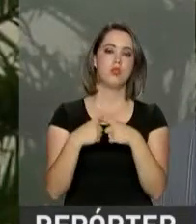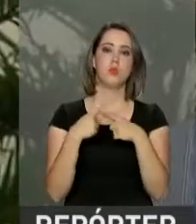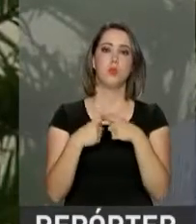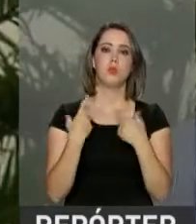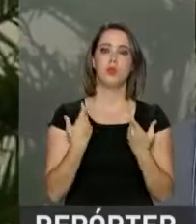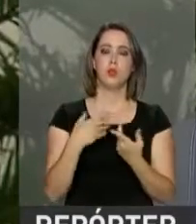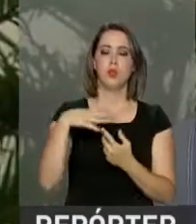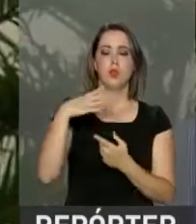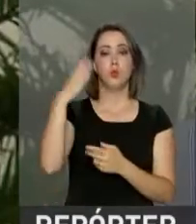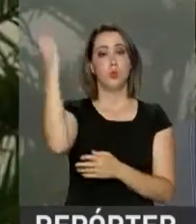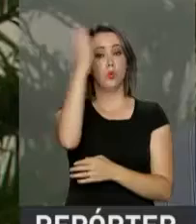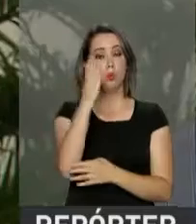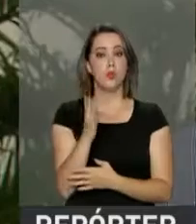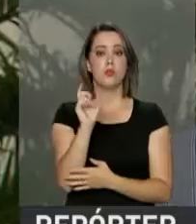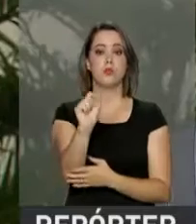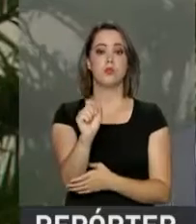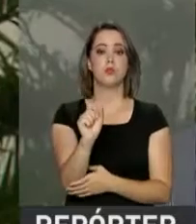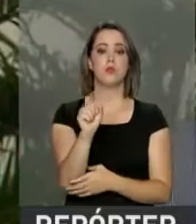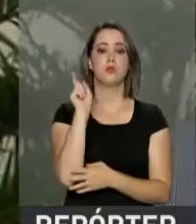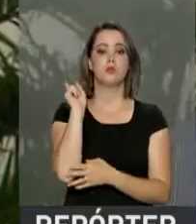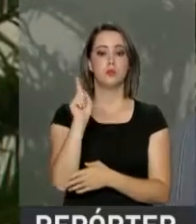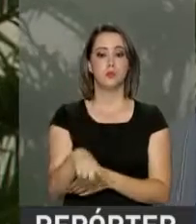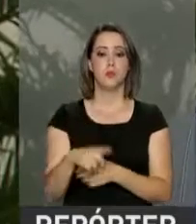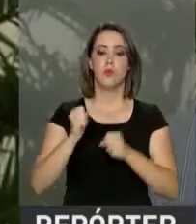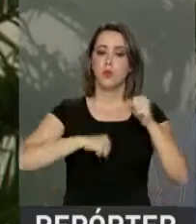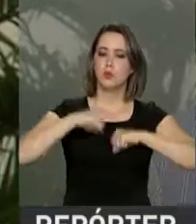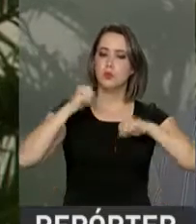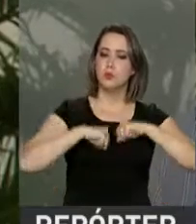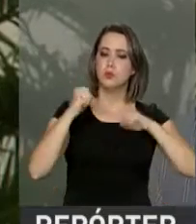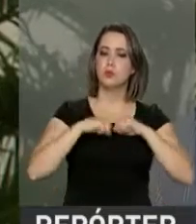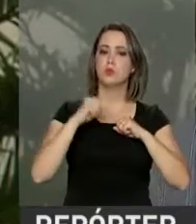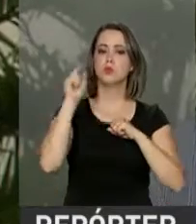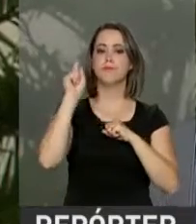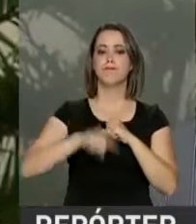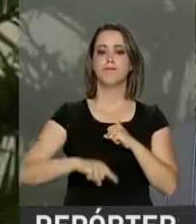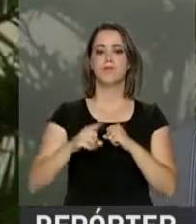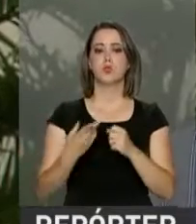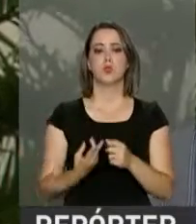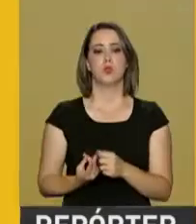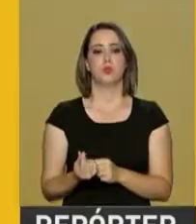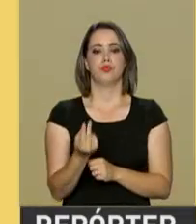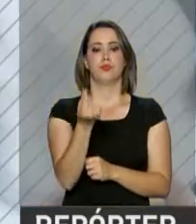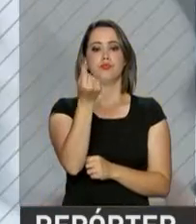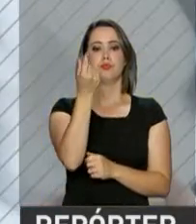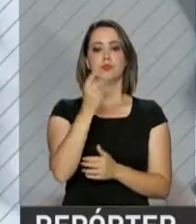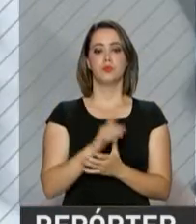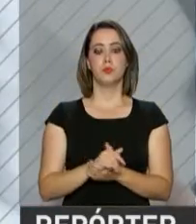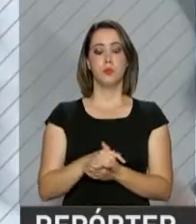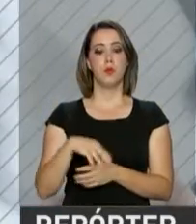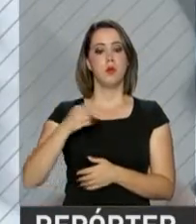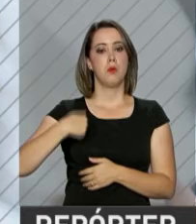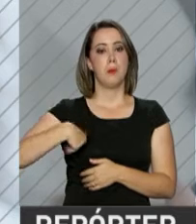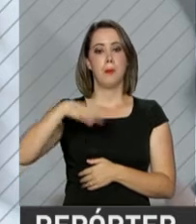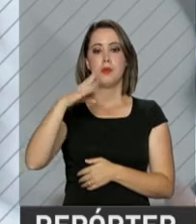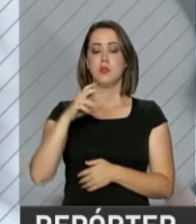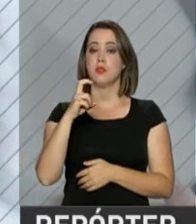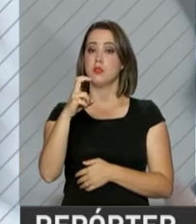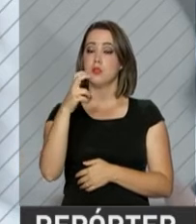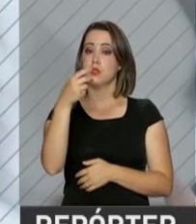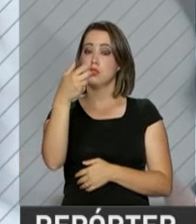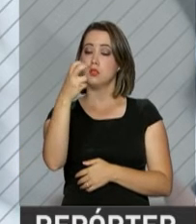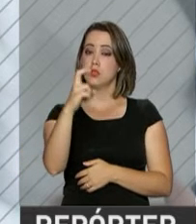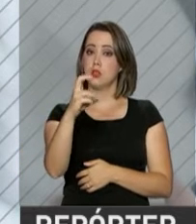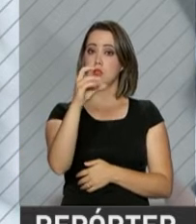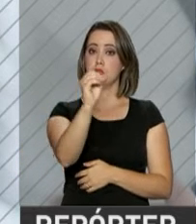energia no brasil mormente para indústria é considerado ainda um insumo caro mais de 550 empresas já